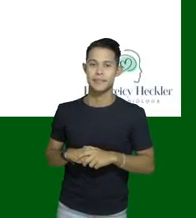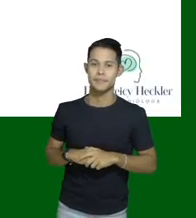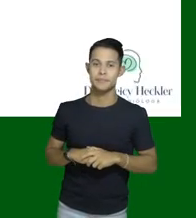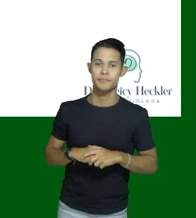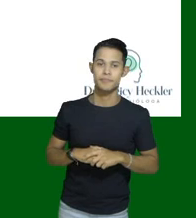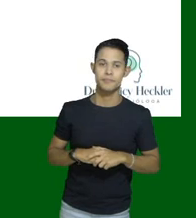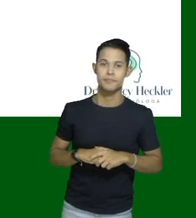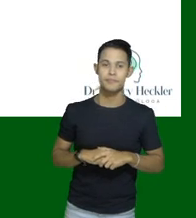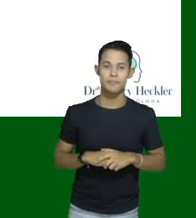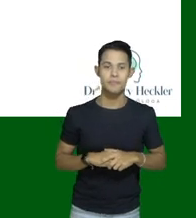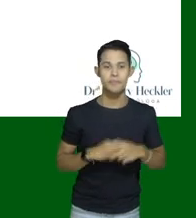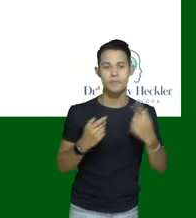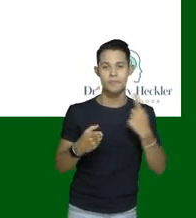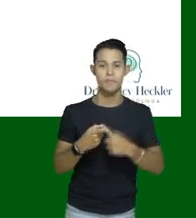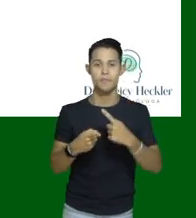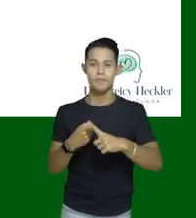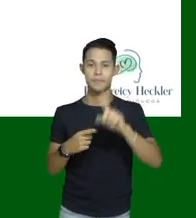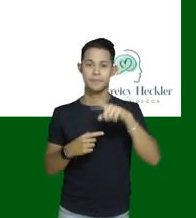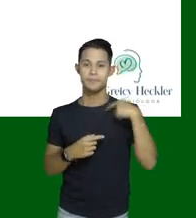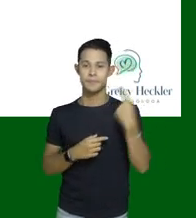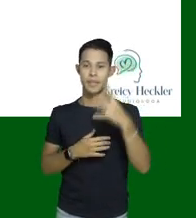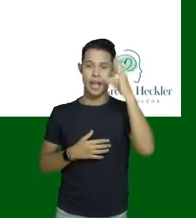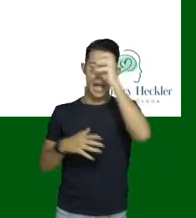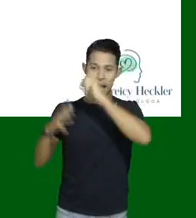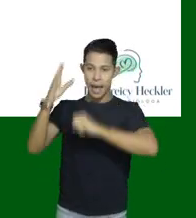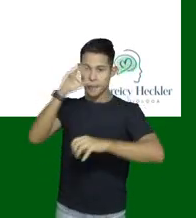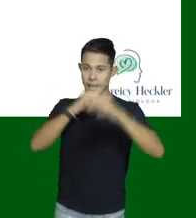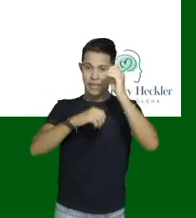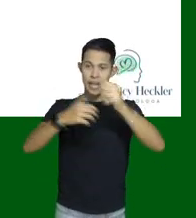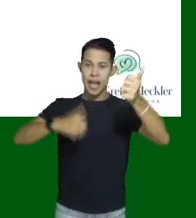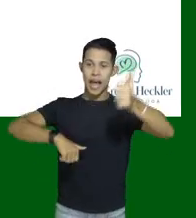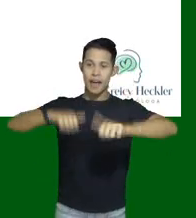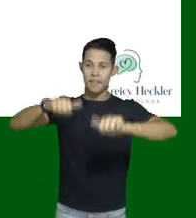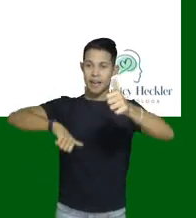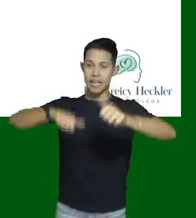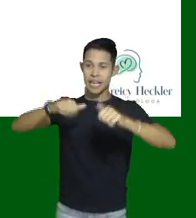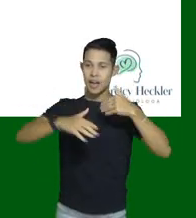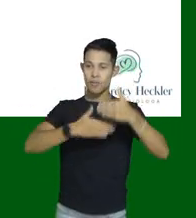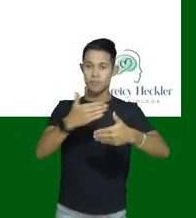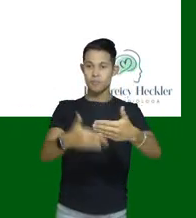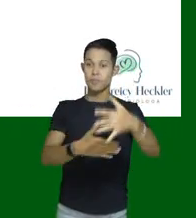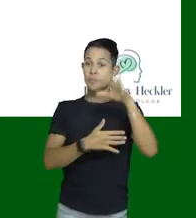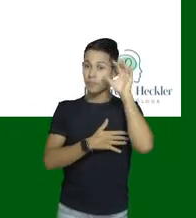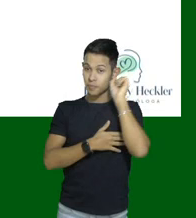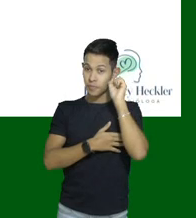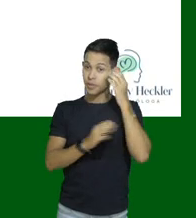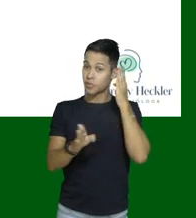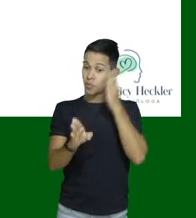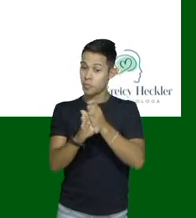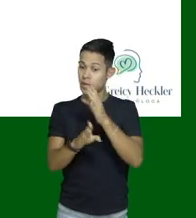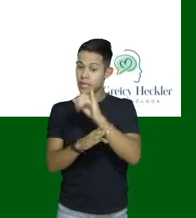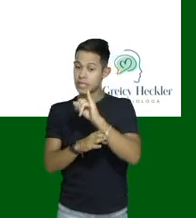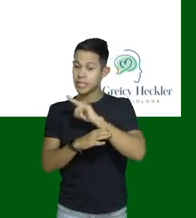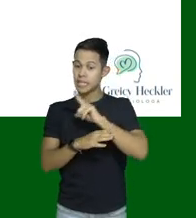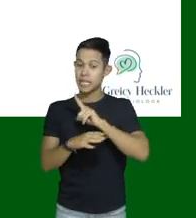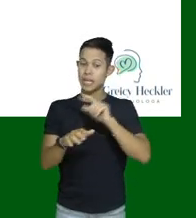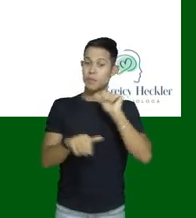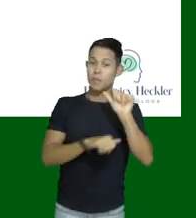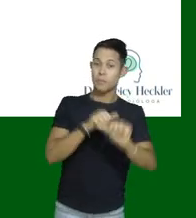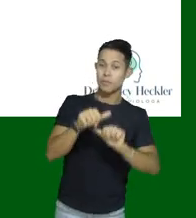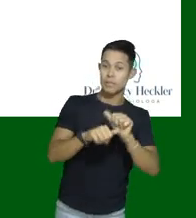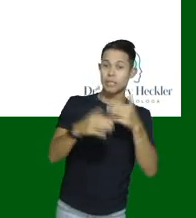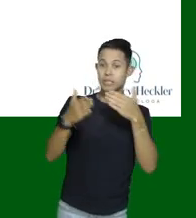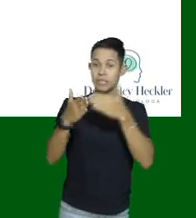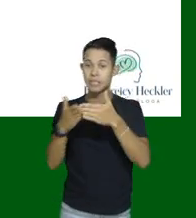Então, por que a gente tem que avaliar o processamento auditivo? Para a gente descobrir se tem uma alteração, que tipo de alteração e